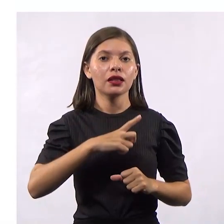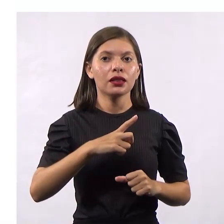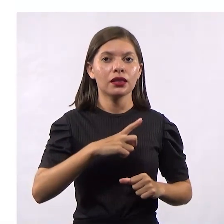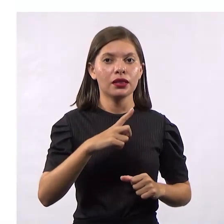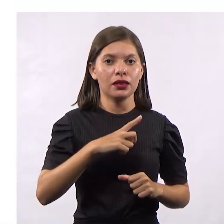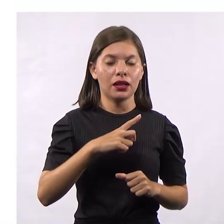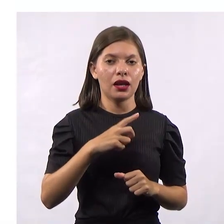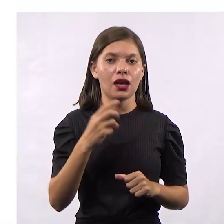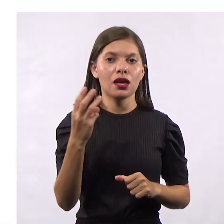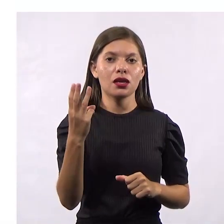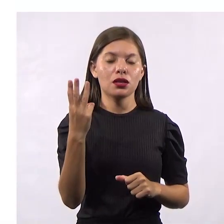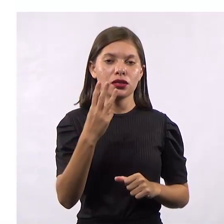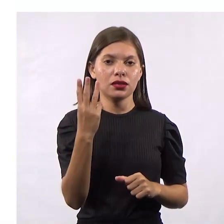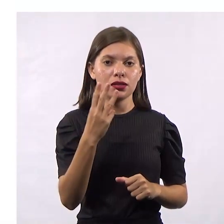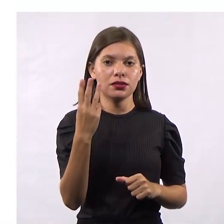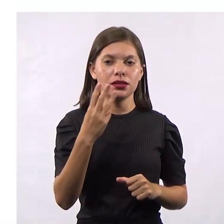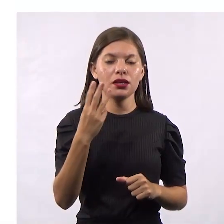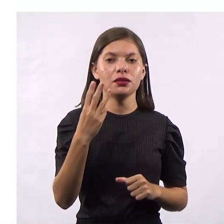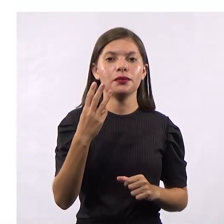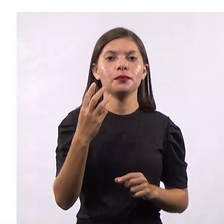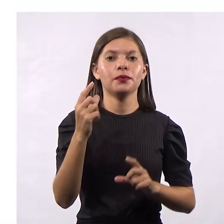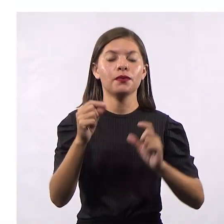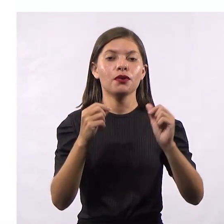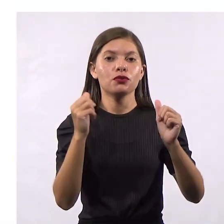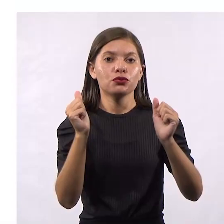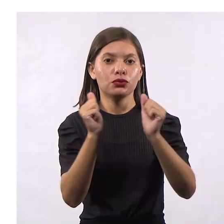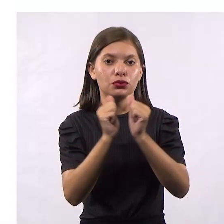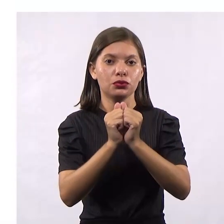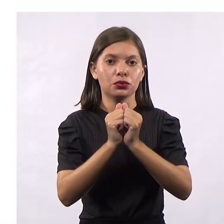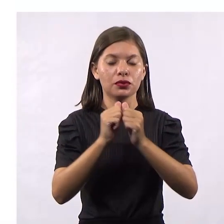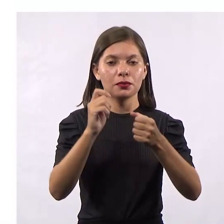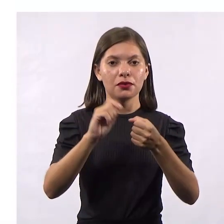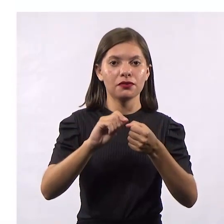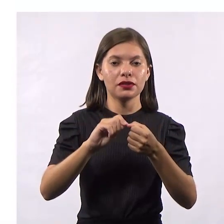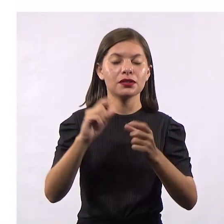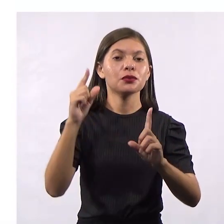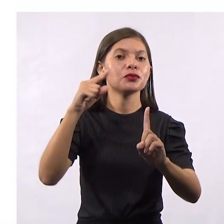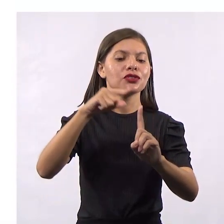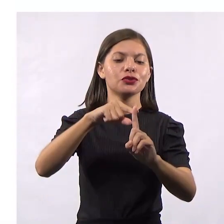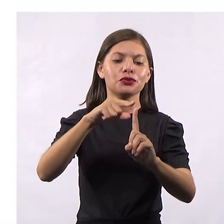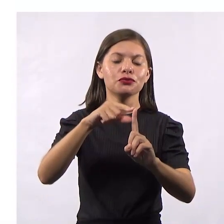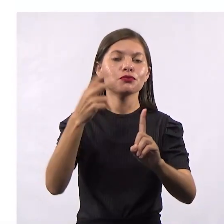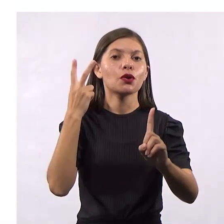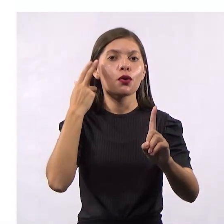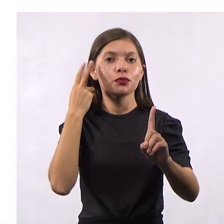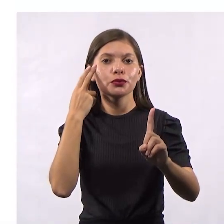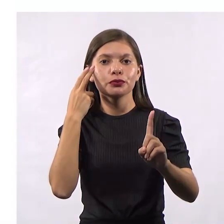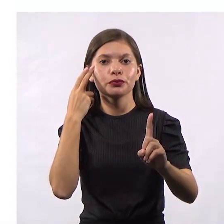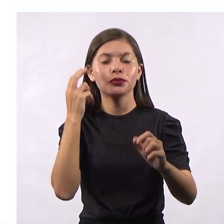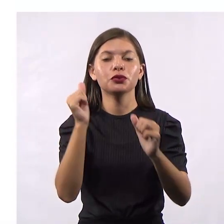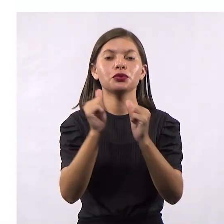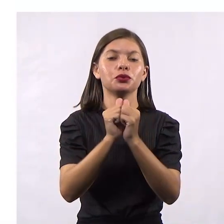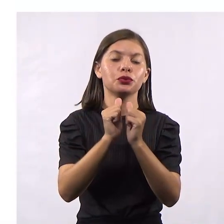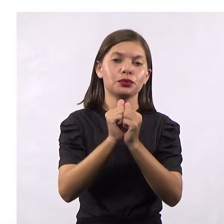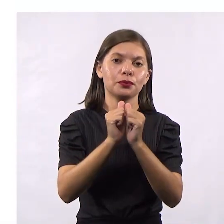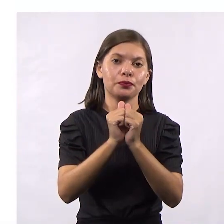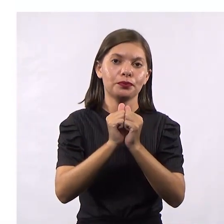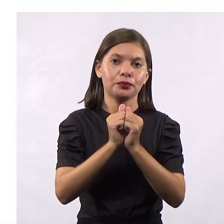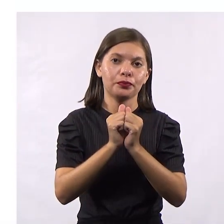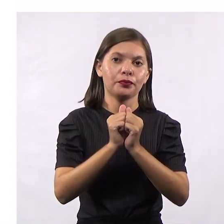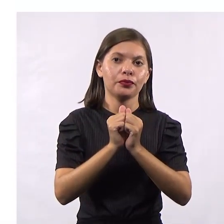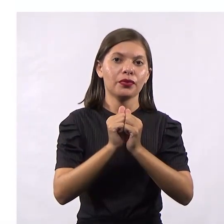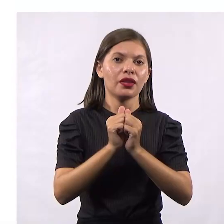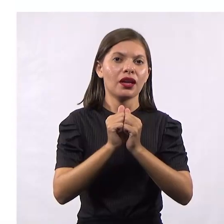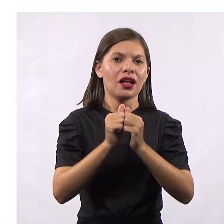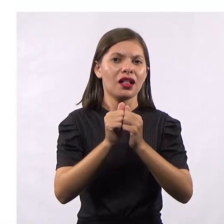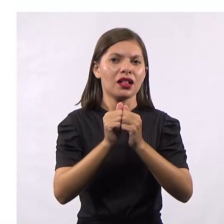lucrativos, né, que a gente tem aí a figura do terceiro setor, elas vão se unir para realizar um objetivo em comum. E aí, por